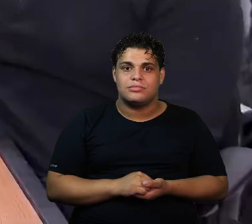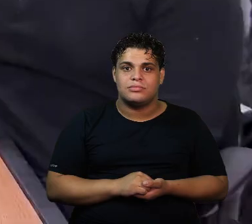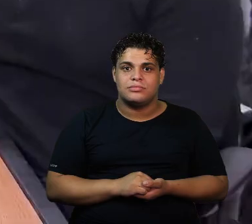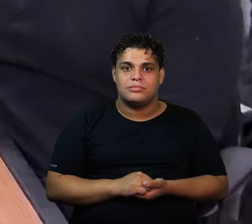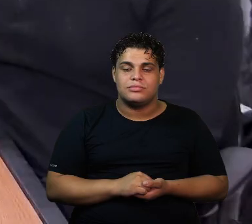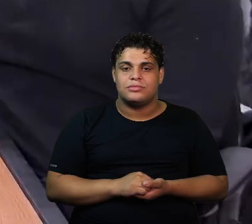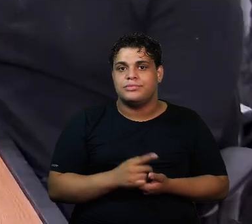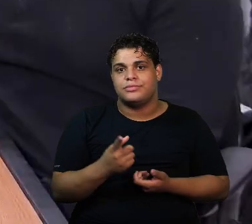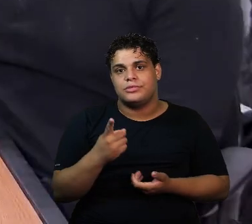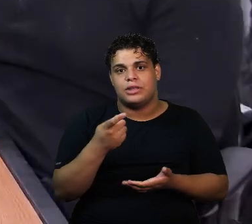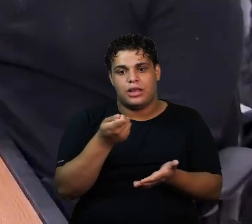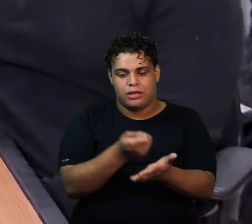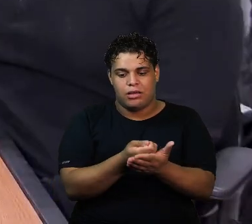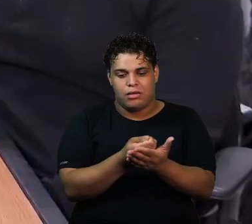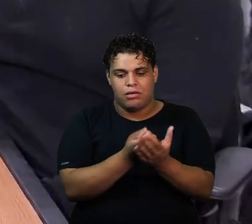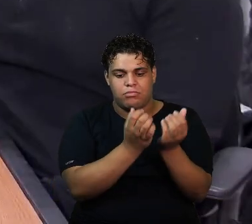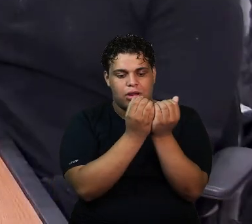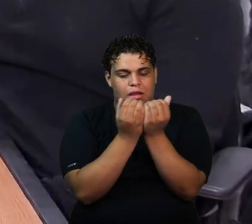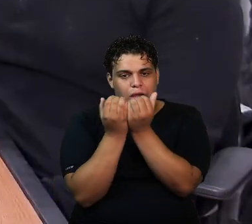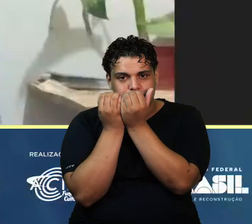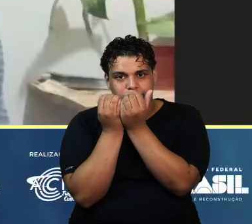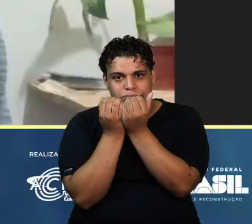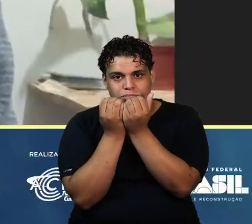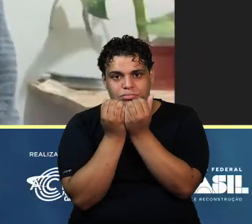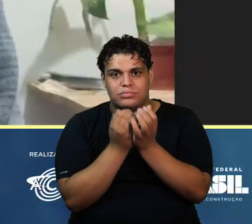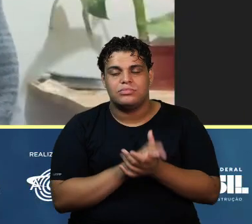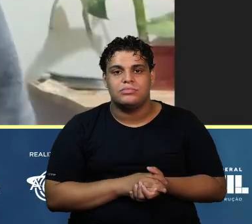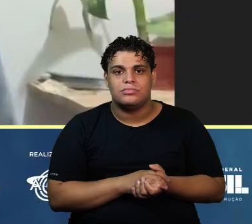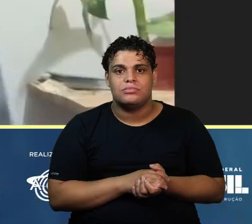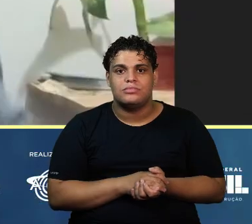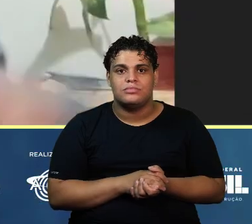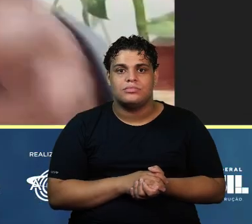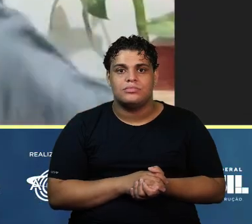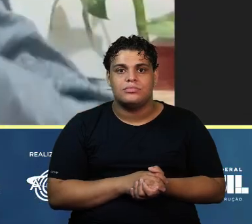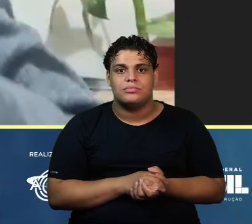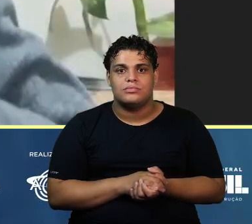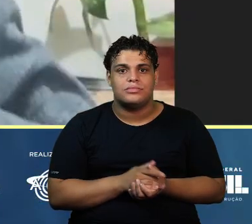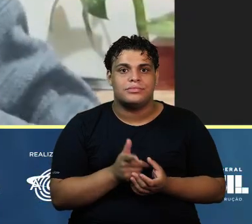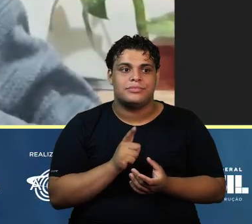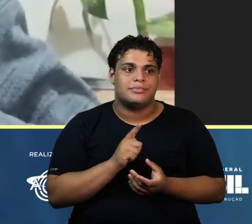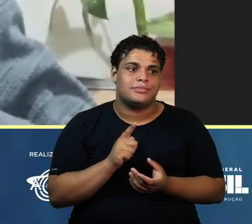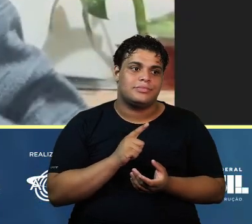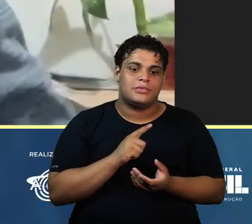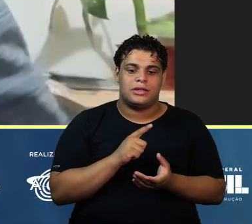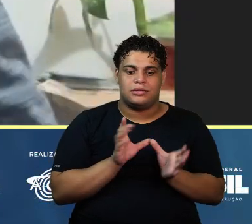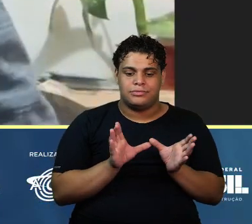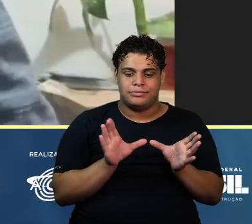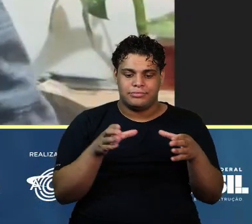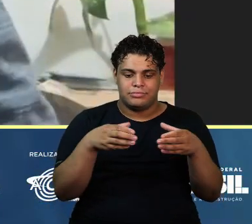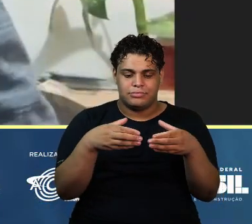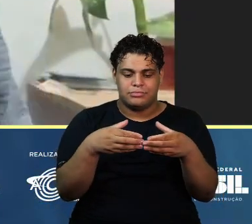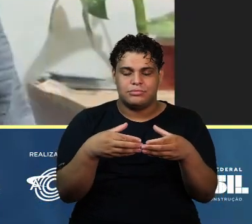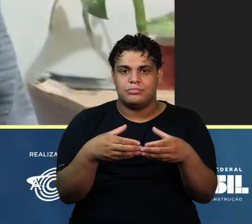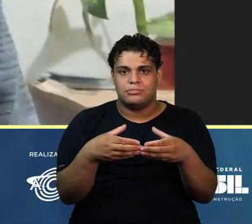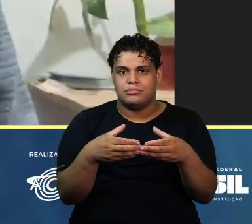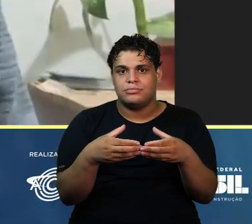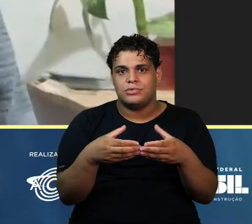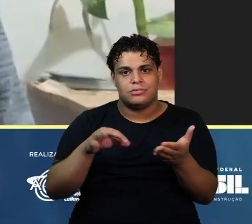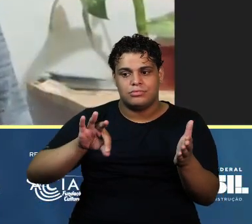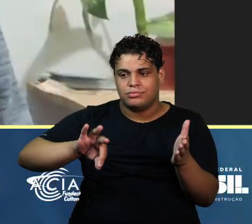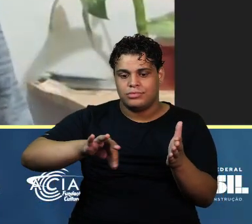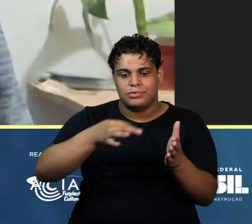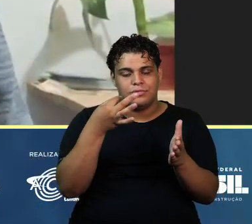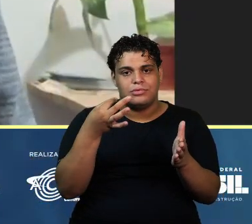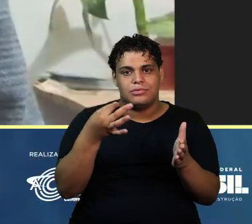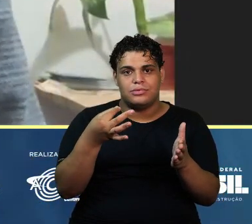comprar um milho num plastiquinho, que vai vir num potinho de plástico com uma colher de